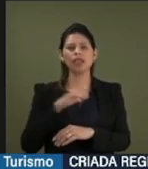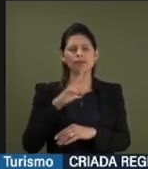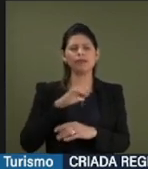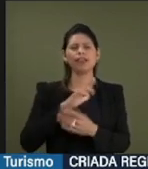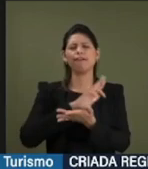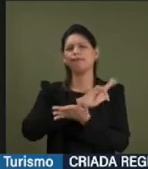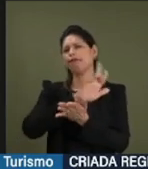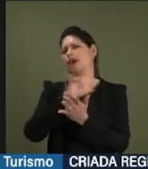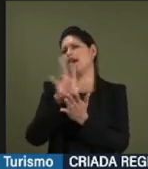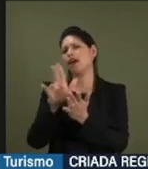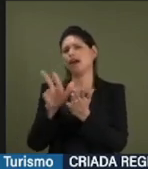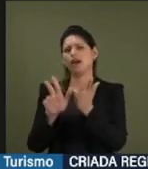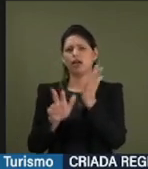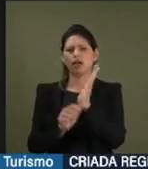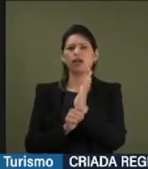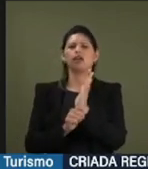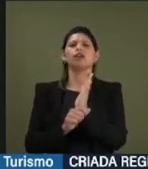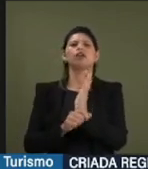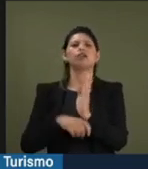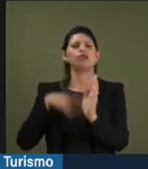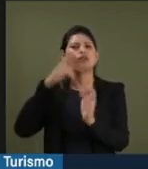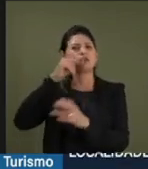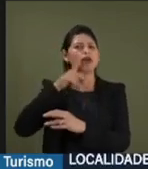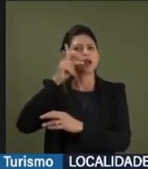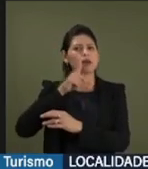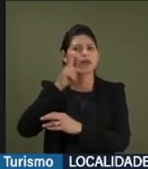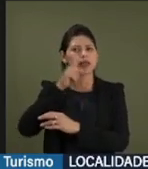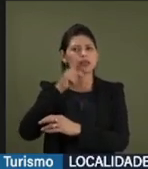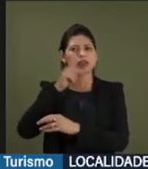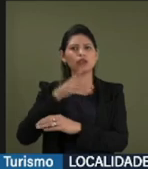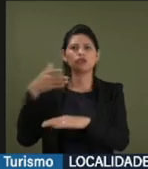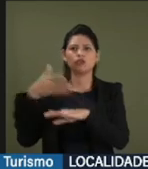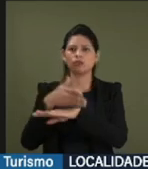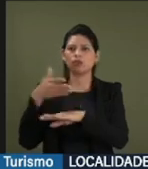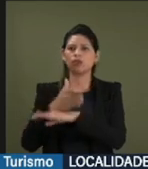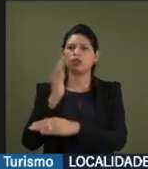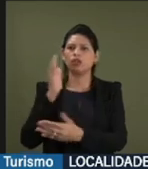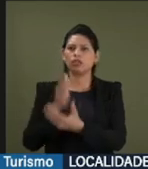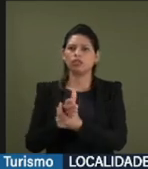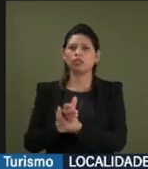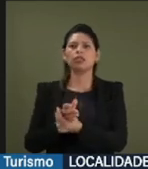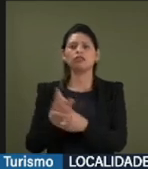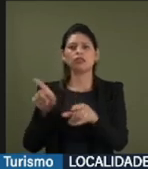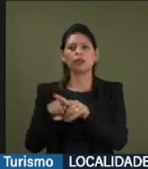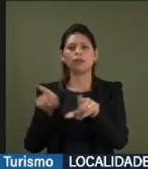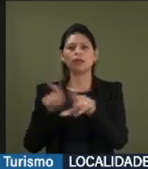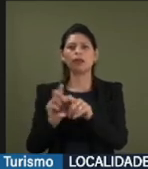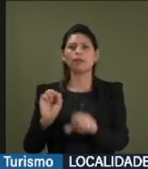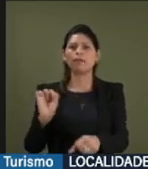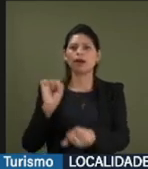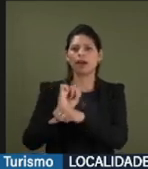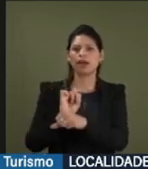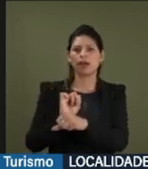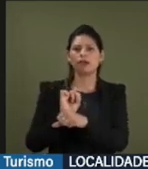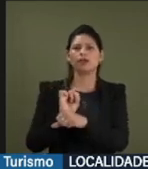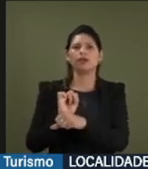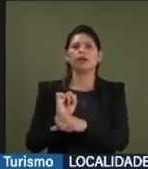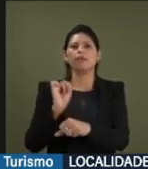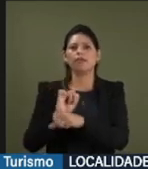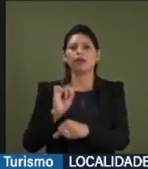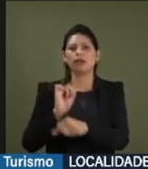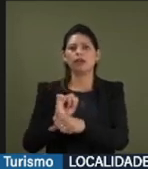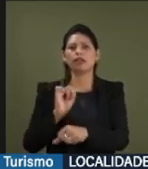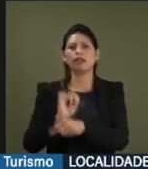parlamentares com processos de corrupção ativa e passiva paralisados no Supremo há mais de 10 anos,